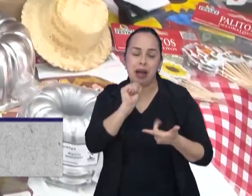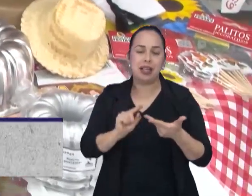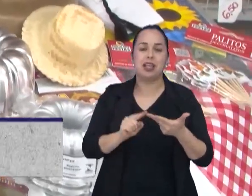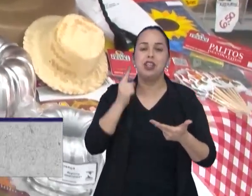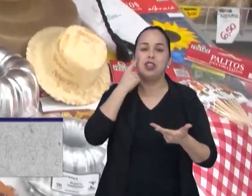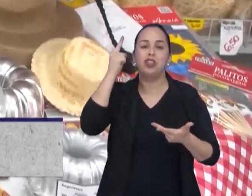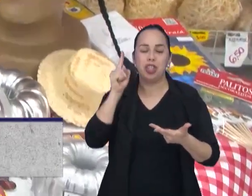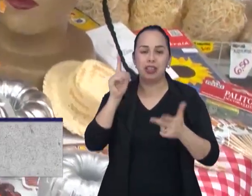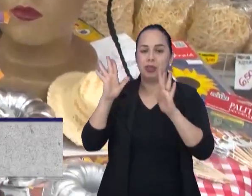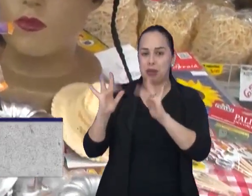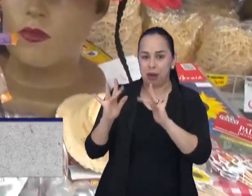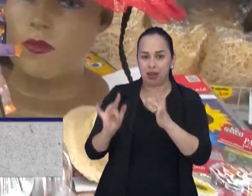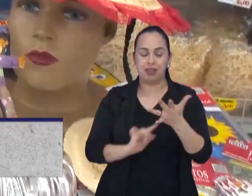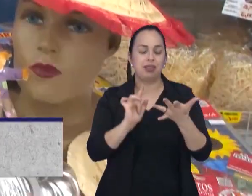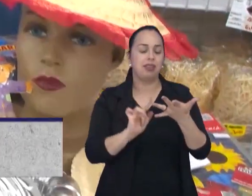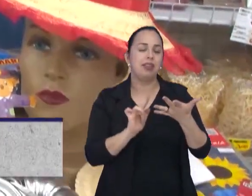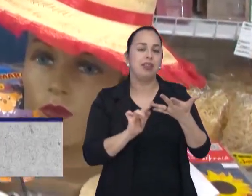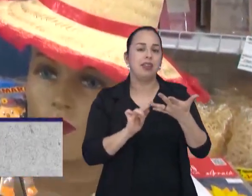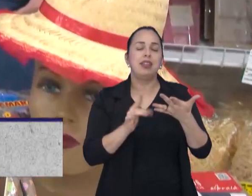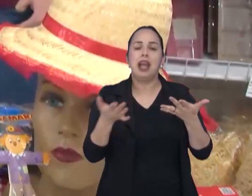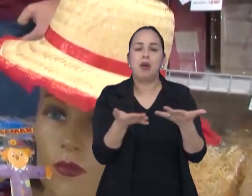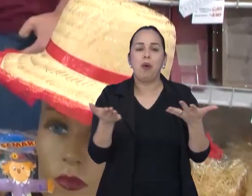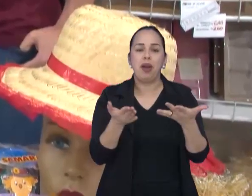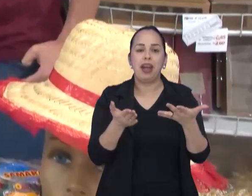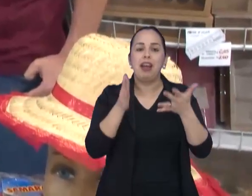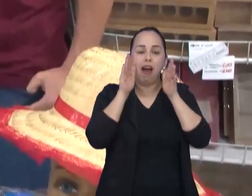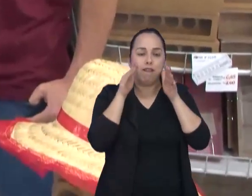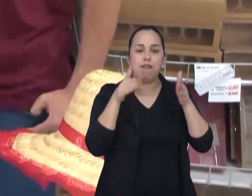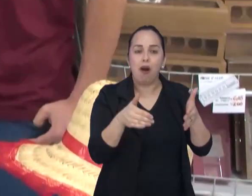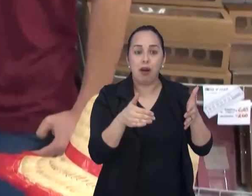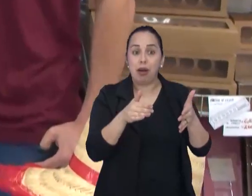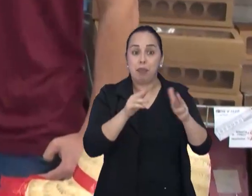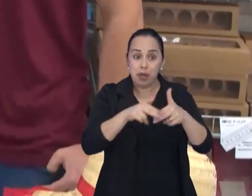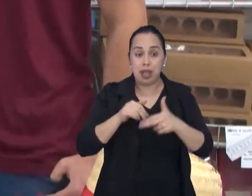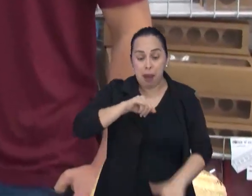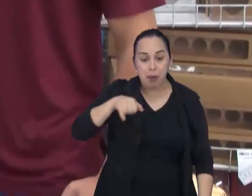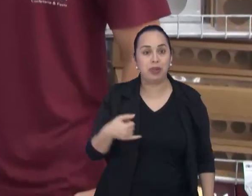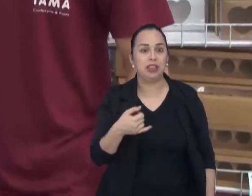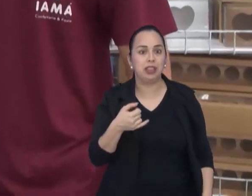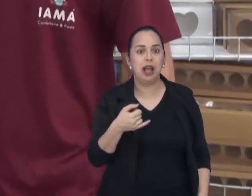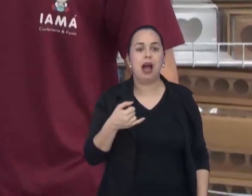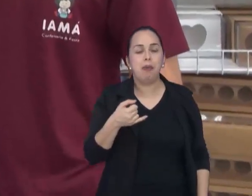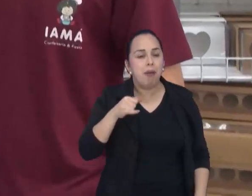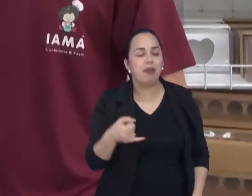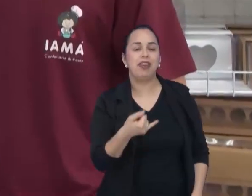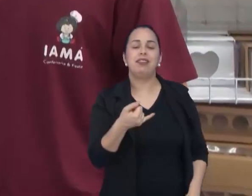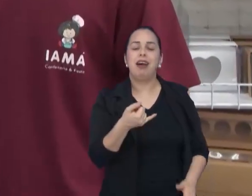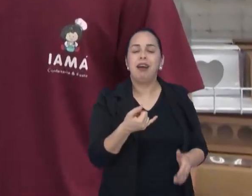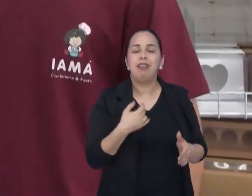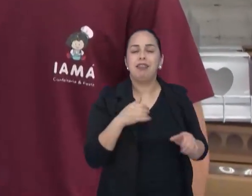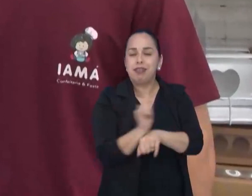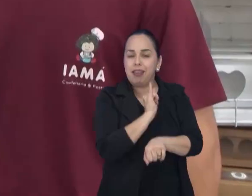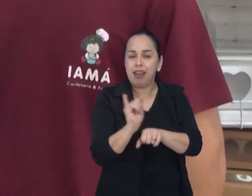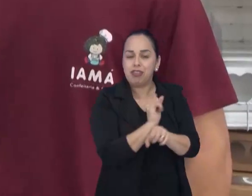junina, a gente tem essa sazonalidade do mercado, né, é importante aproveitar essas datas para poder aumentar as vendas,